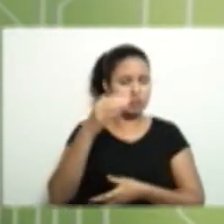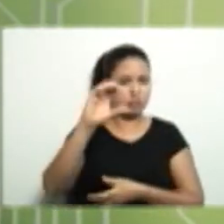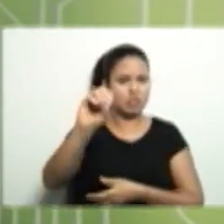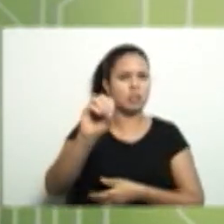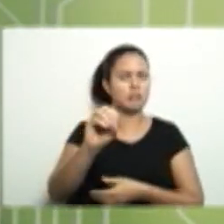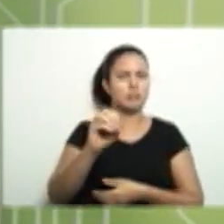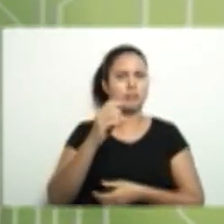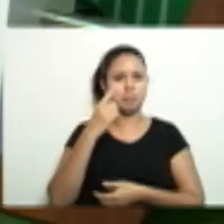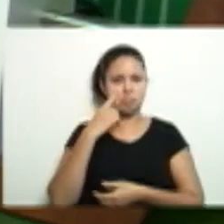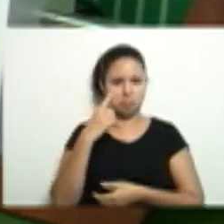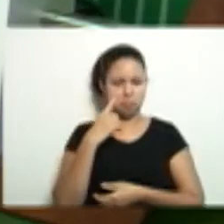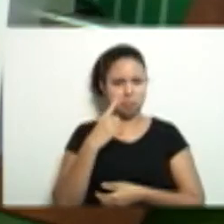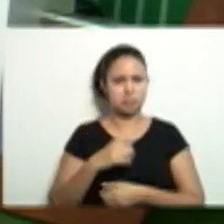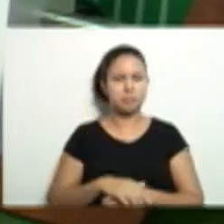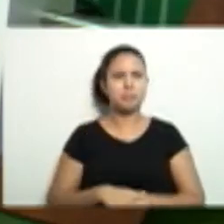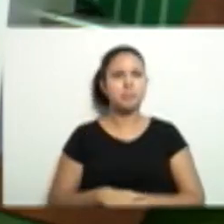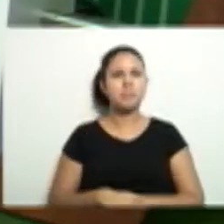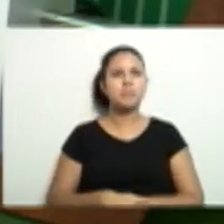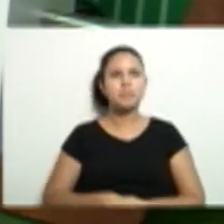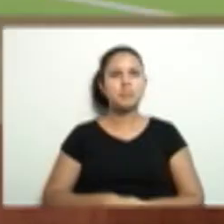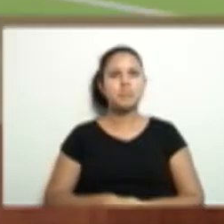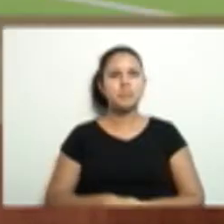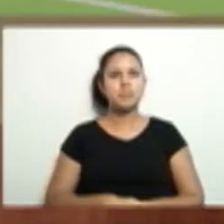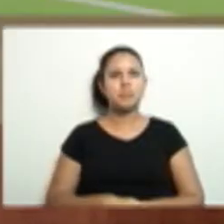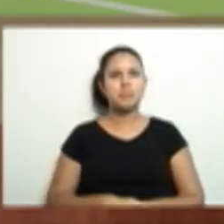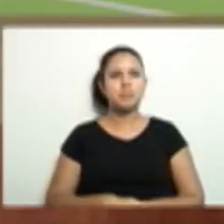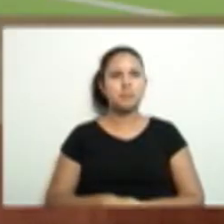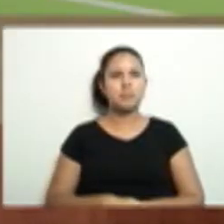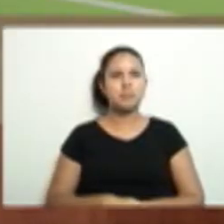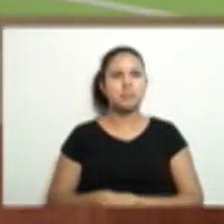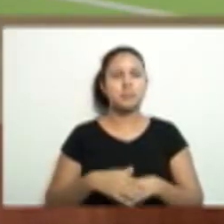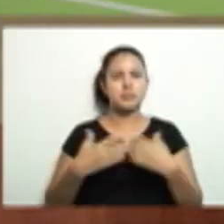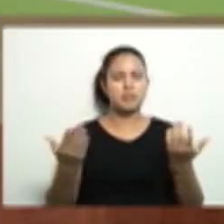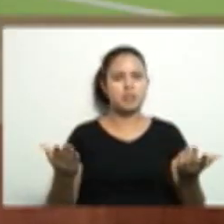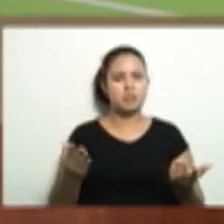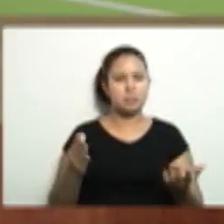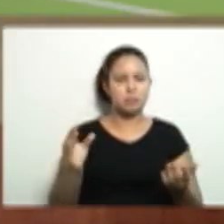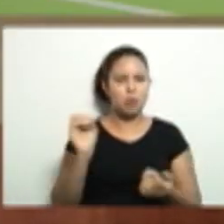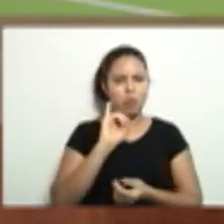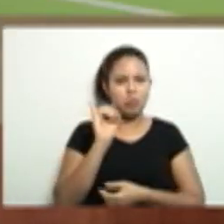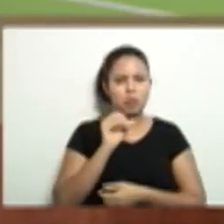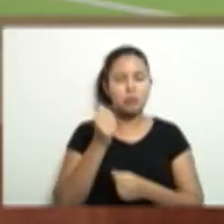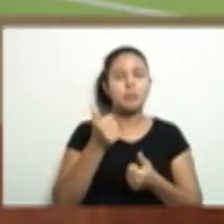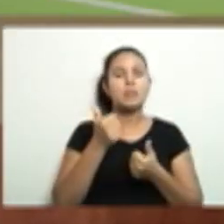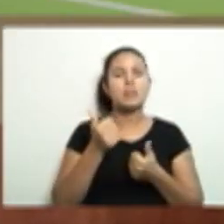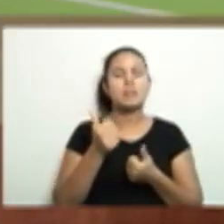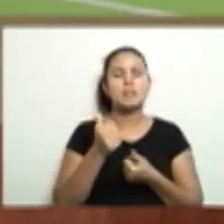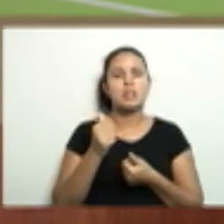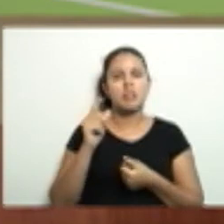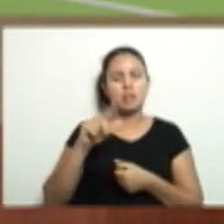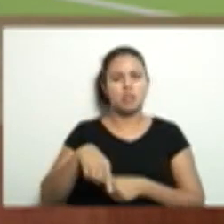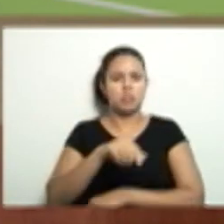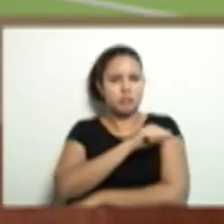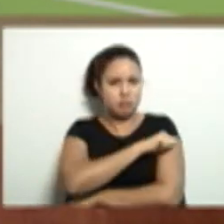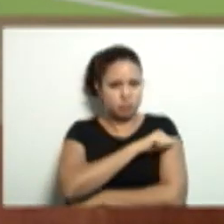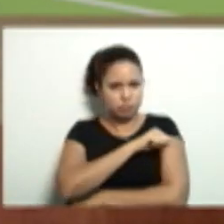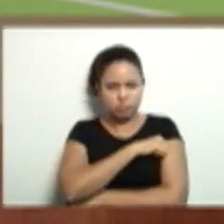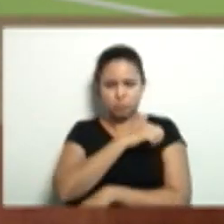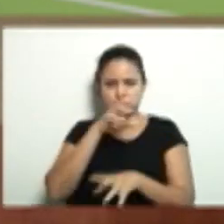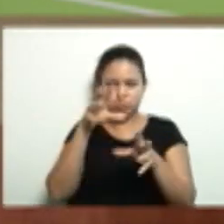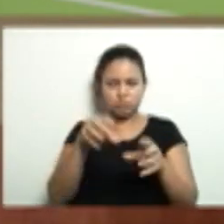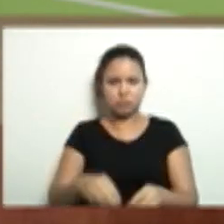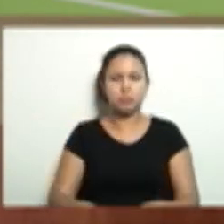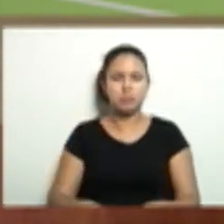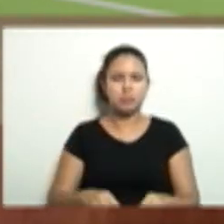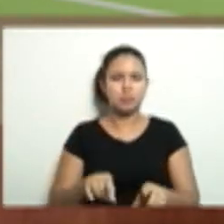viu? Bem, então vou aqui mandar um alô especial para o pessoal que participou hoje.